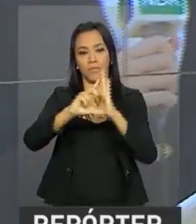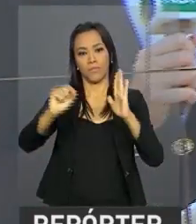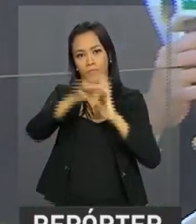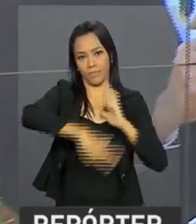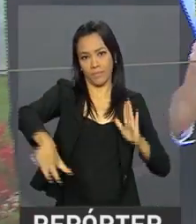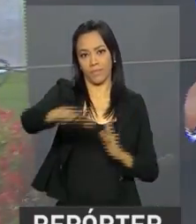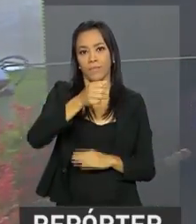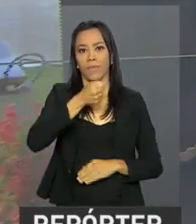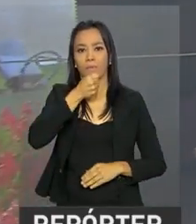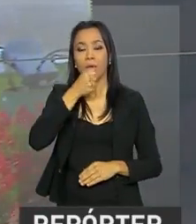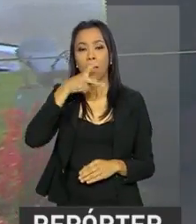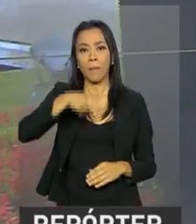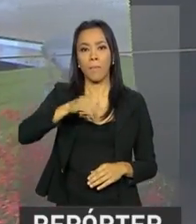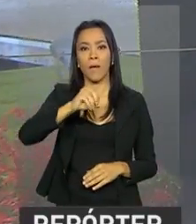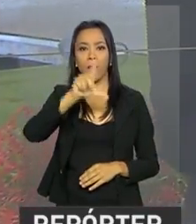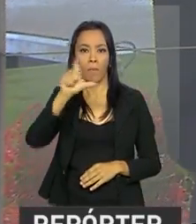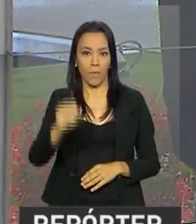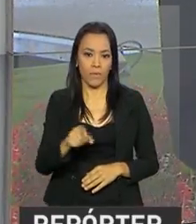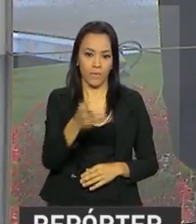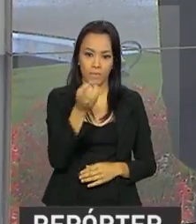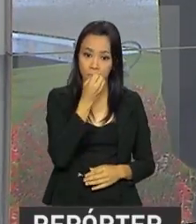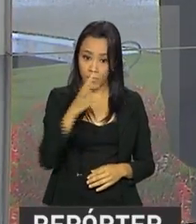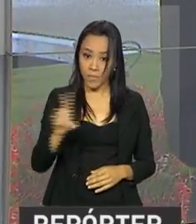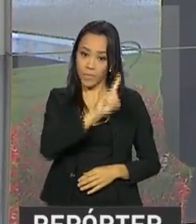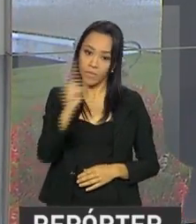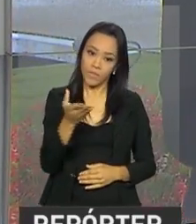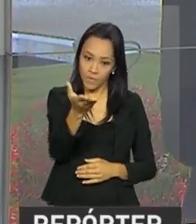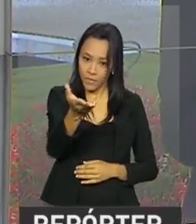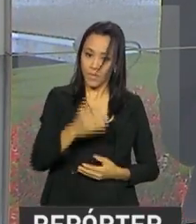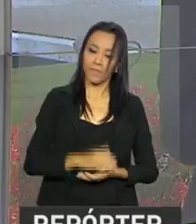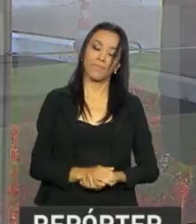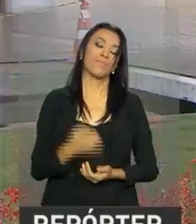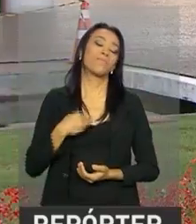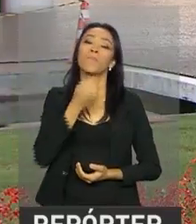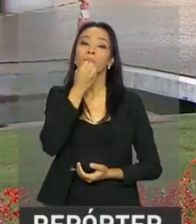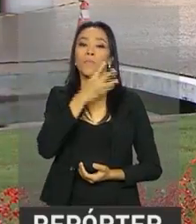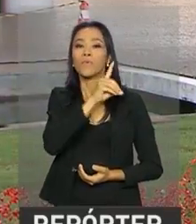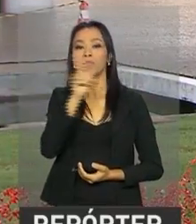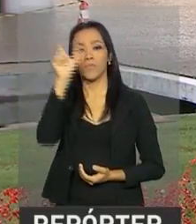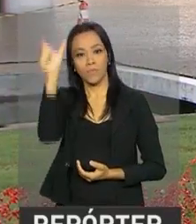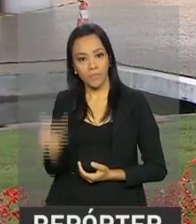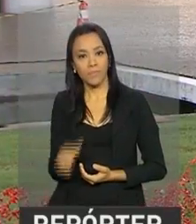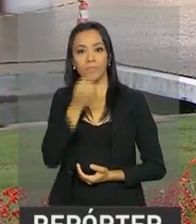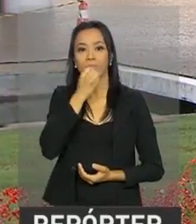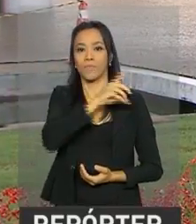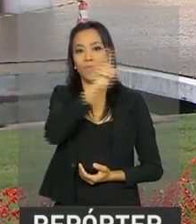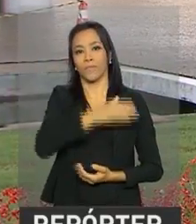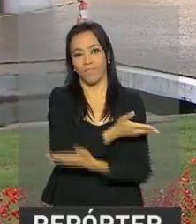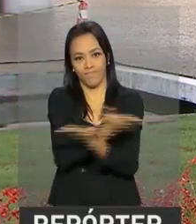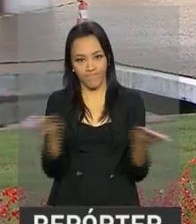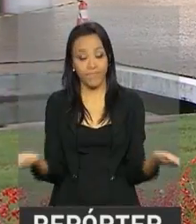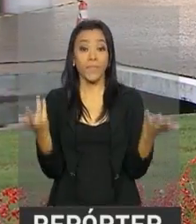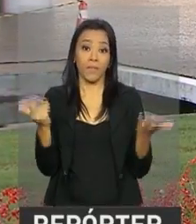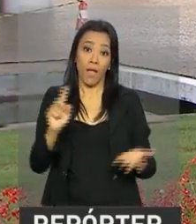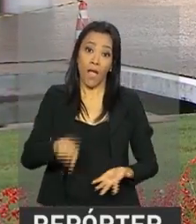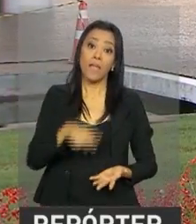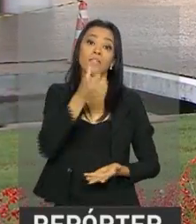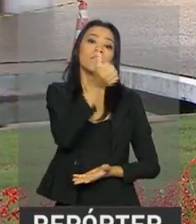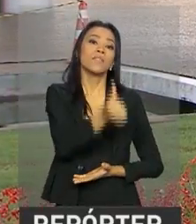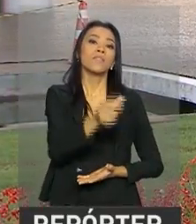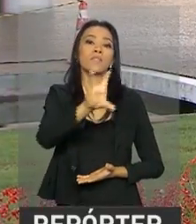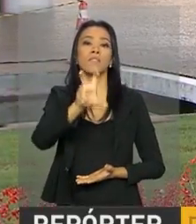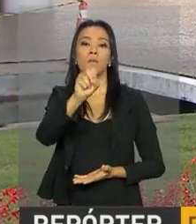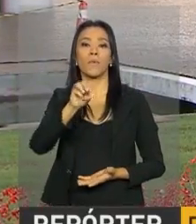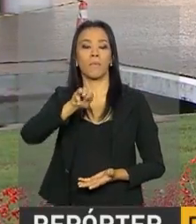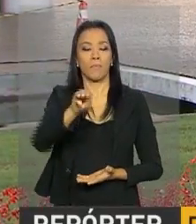informações para a gente ao vivo. Oi, Paola, bom dia. Bom dia, Leandro. Bom dia a todos. Pois é, serão 650